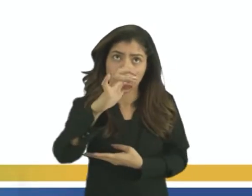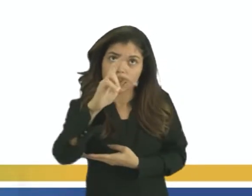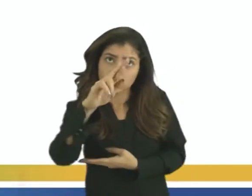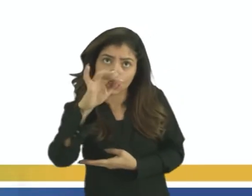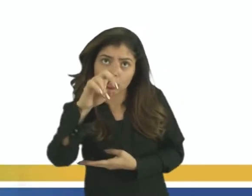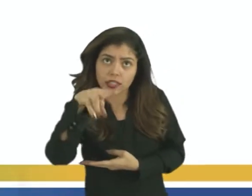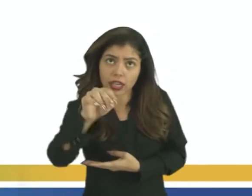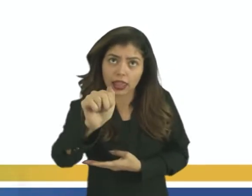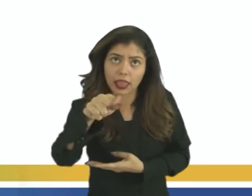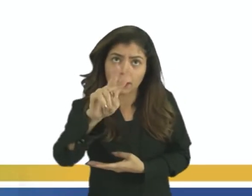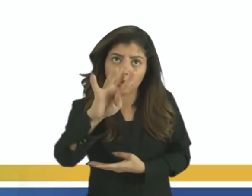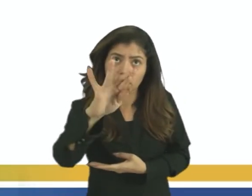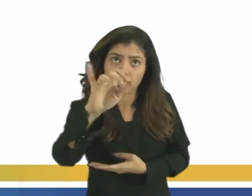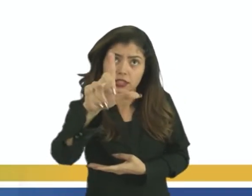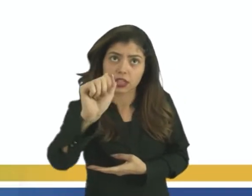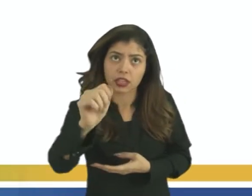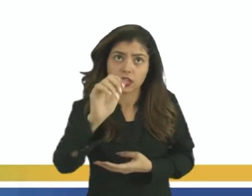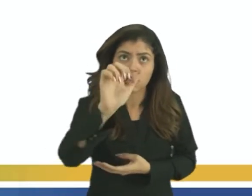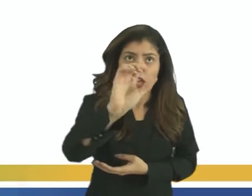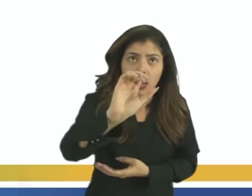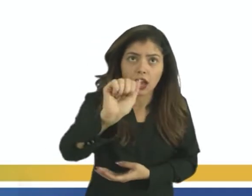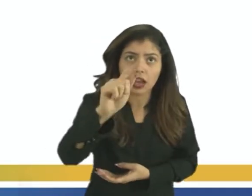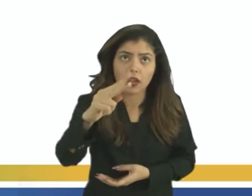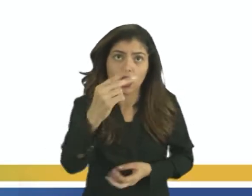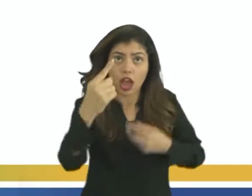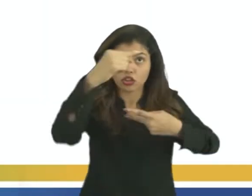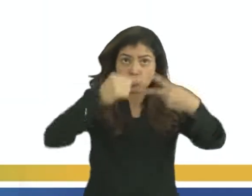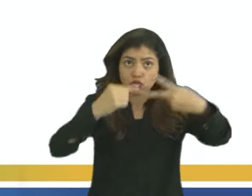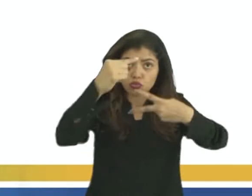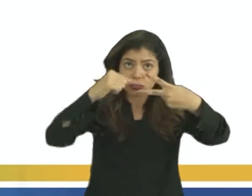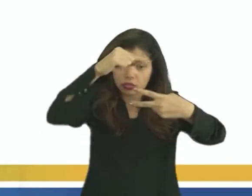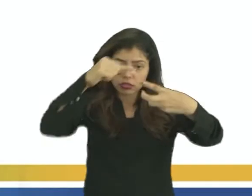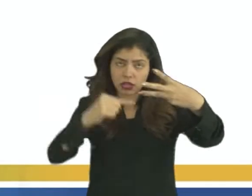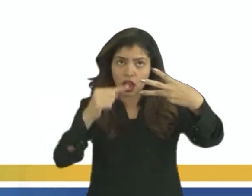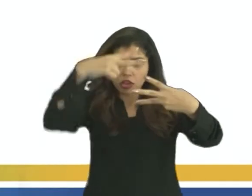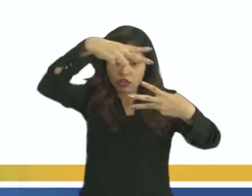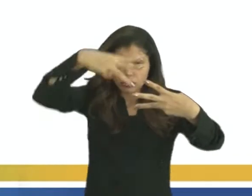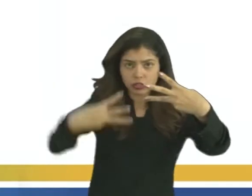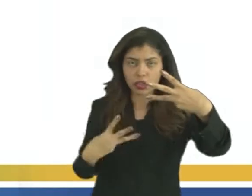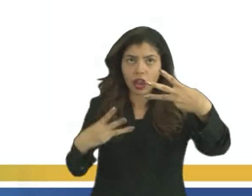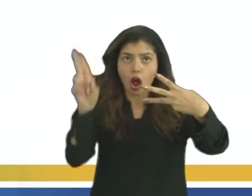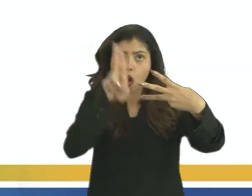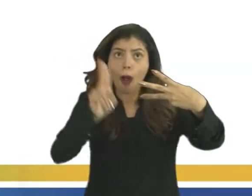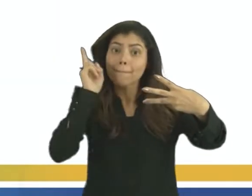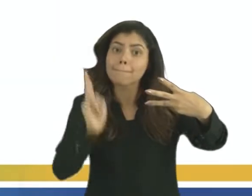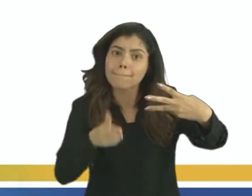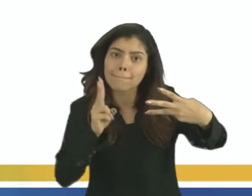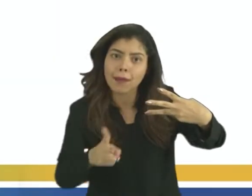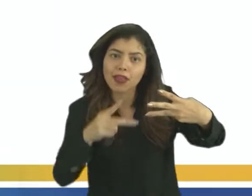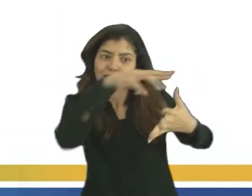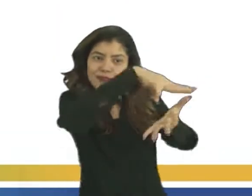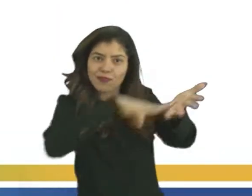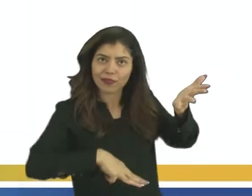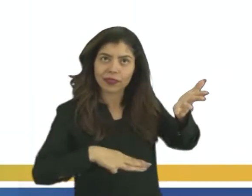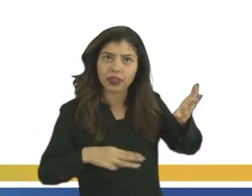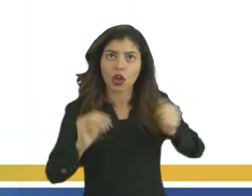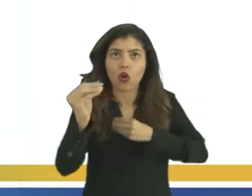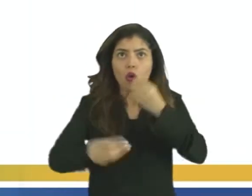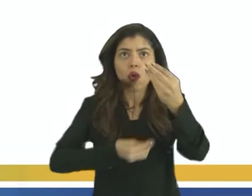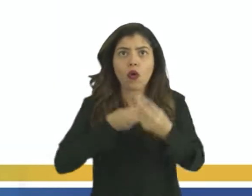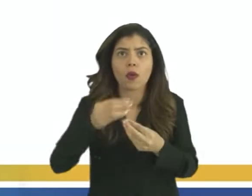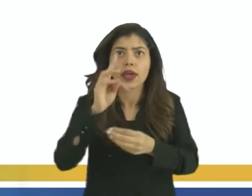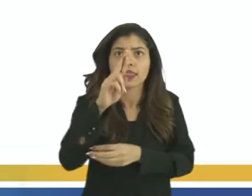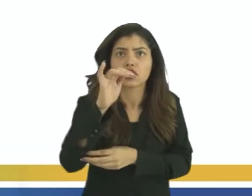esteroides anabolizantes como Dianabol, drostanolona e androsterona, que funcionam todos pelo mesmo princípio, agem como a